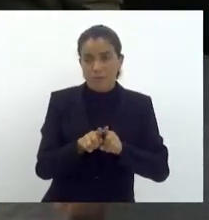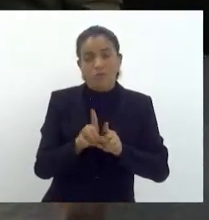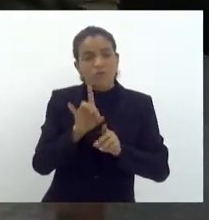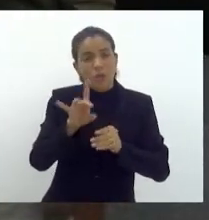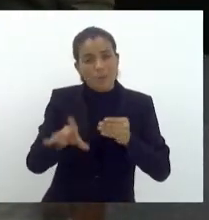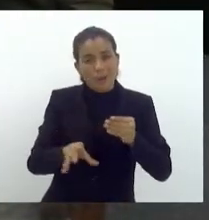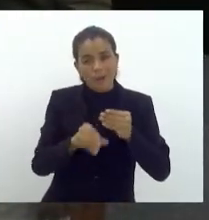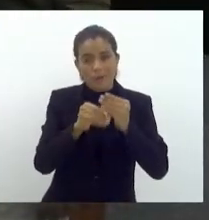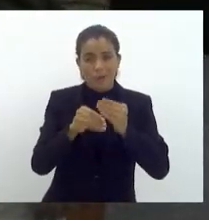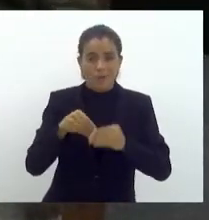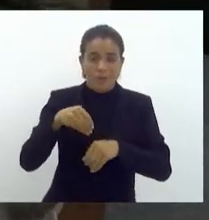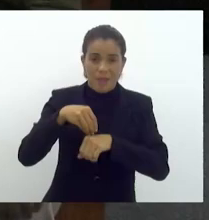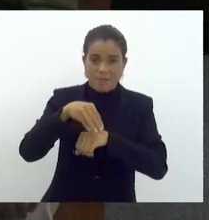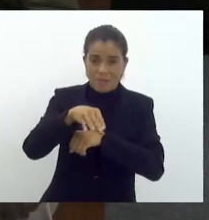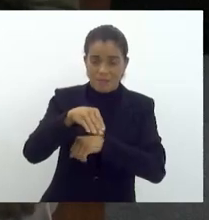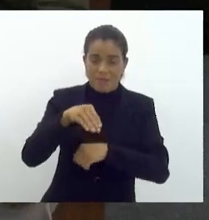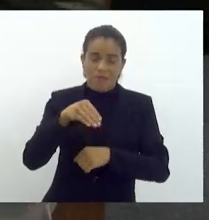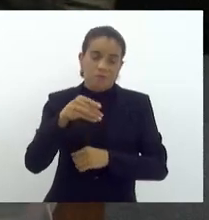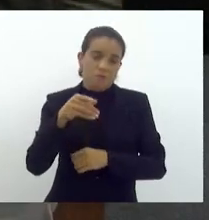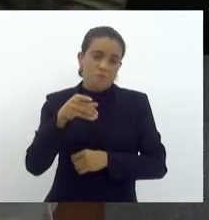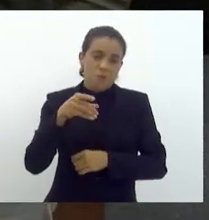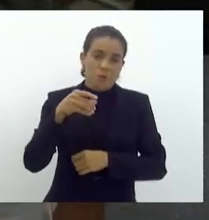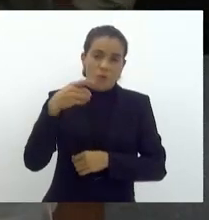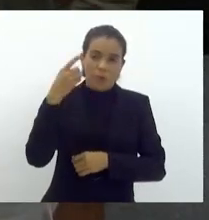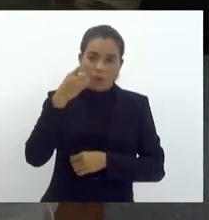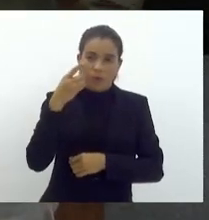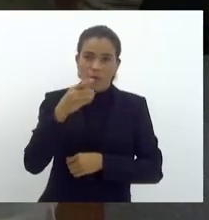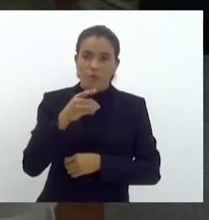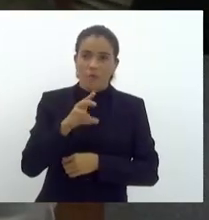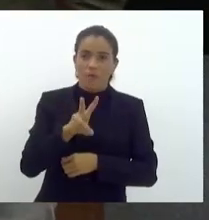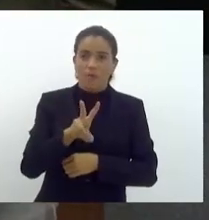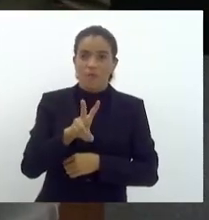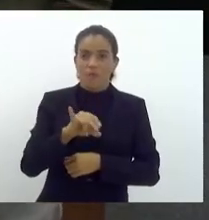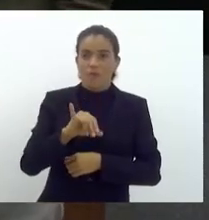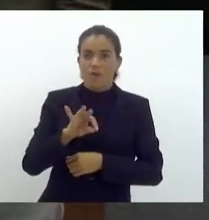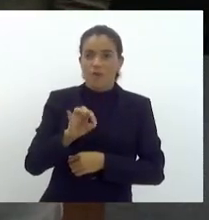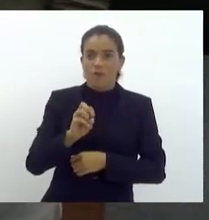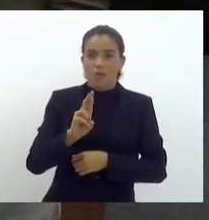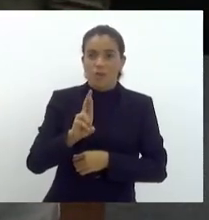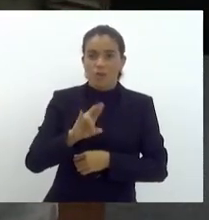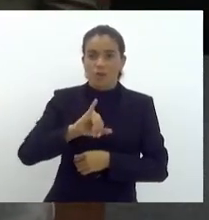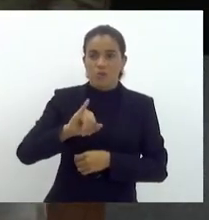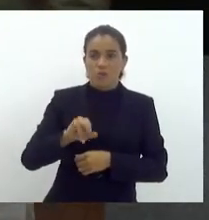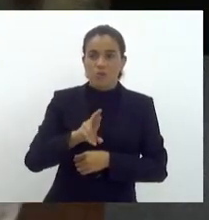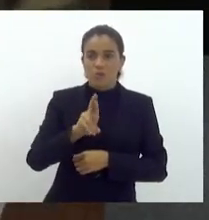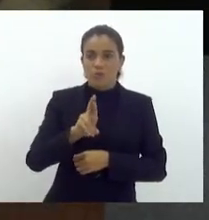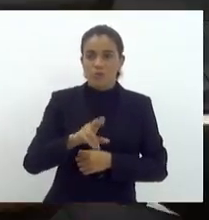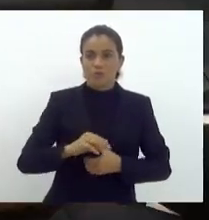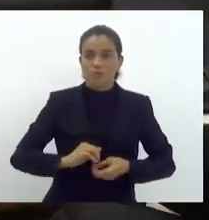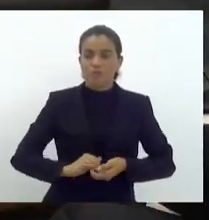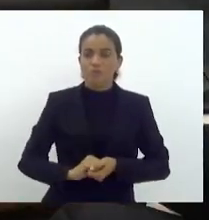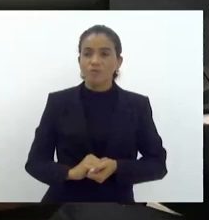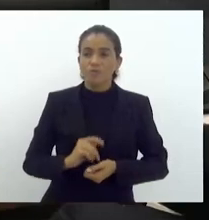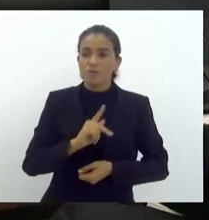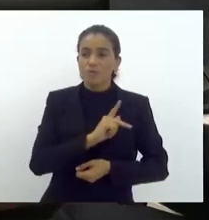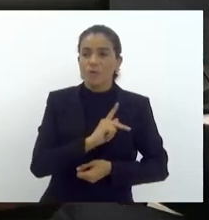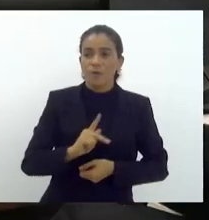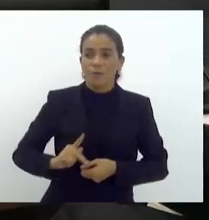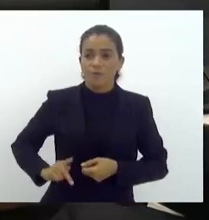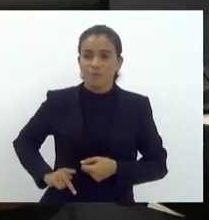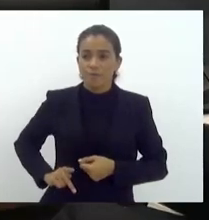complementar a mensagem do deputado Vitor Júnior queria incluir também andef nesse mesmo contexto Muito obrigado Presidente